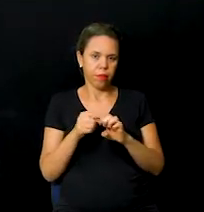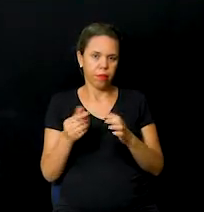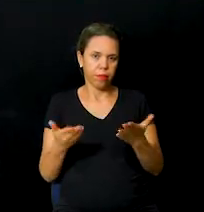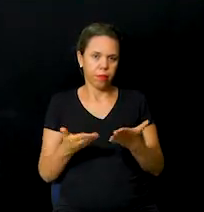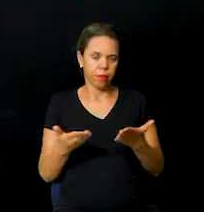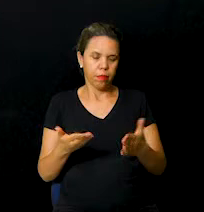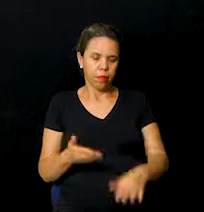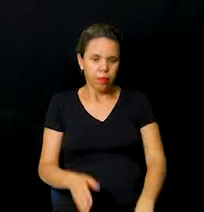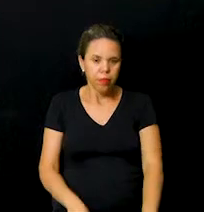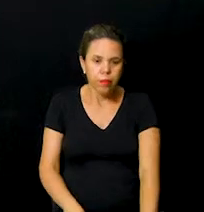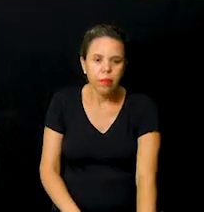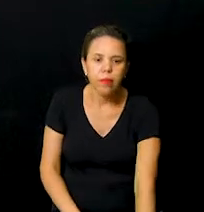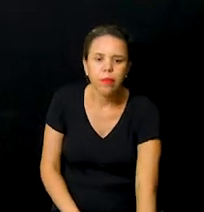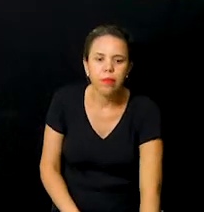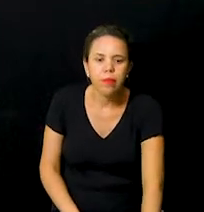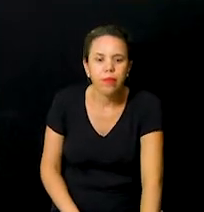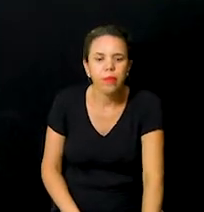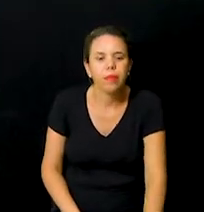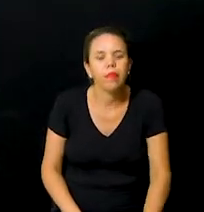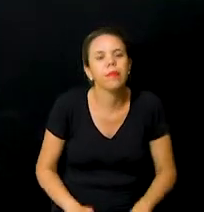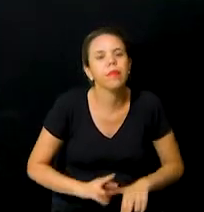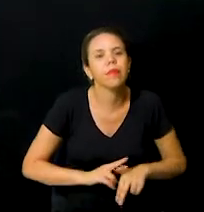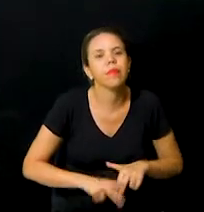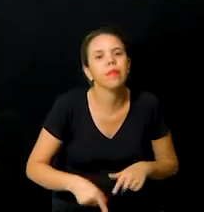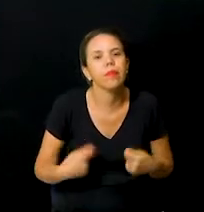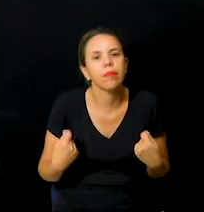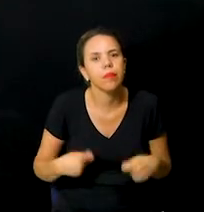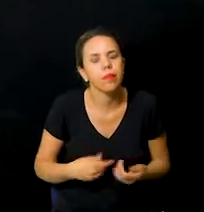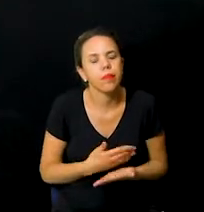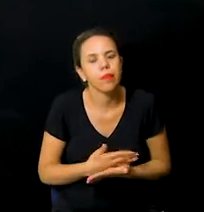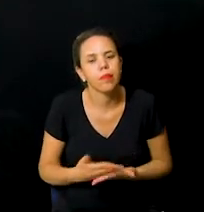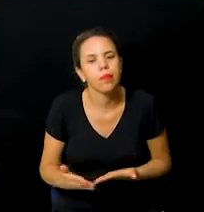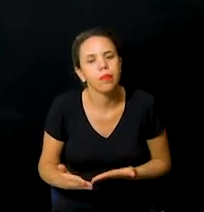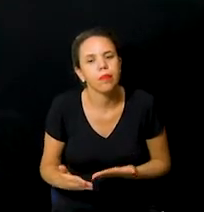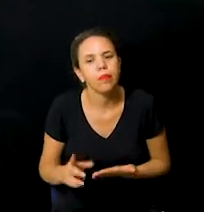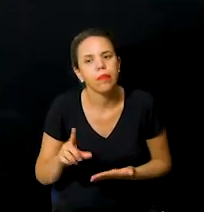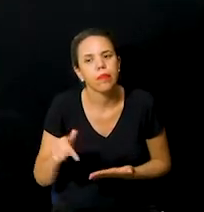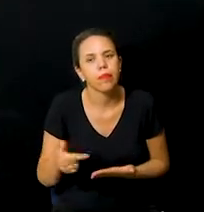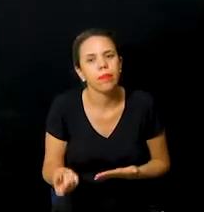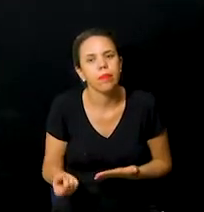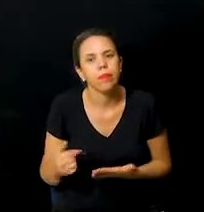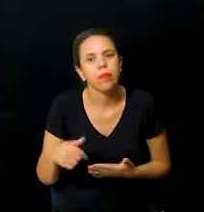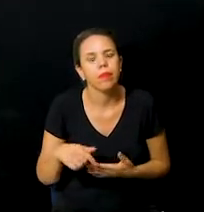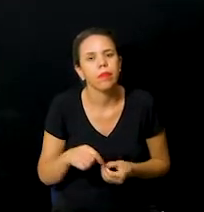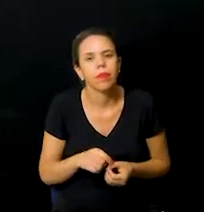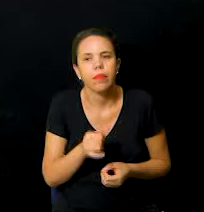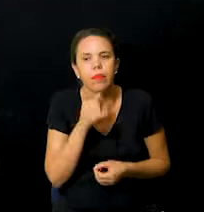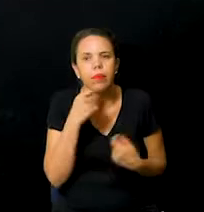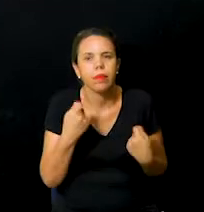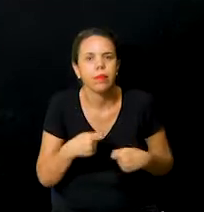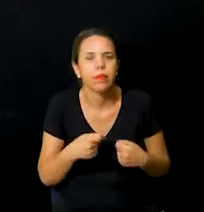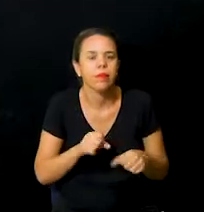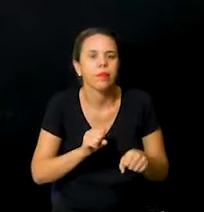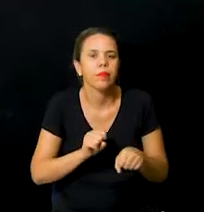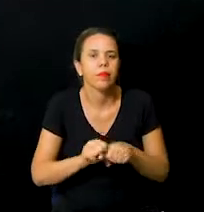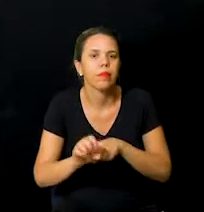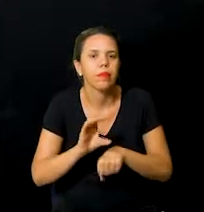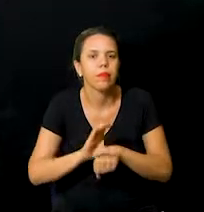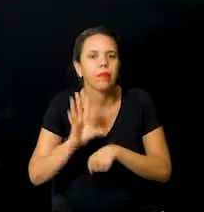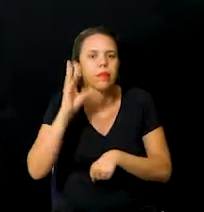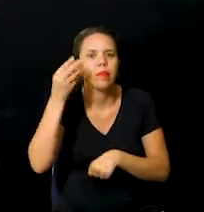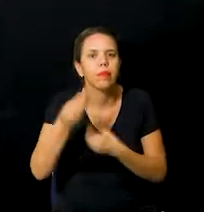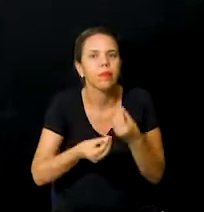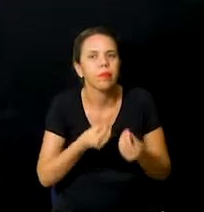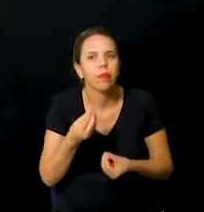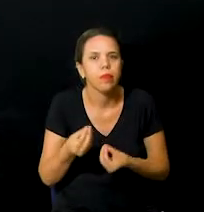muitos empreendedores, agora saindo um pouco da questão do gênero, que começam por necessidade e aí depois que vão atrás, eu preciso me